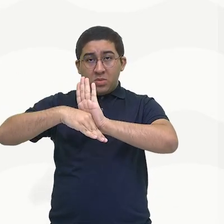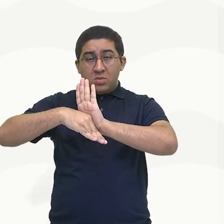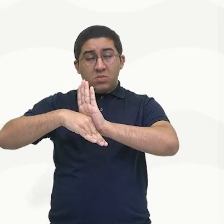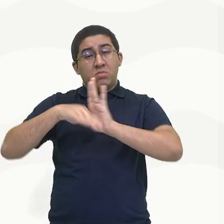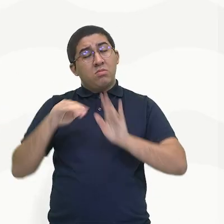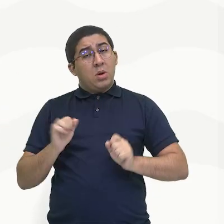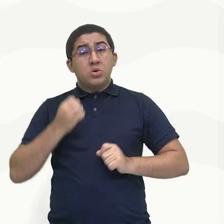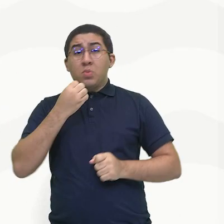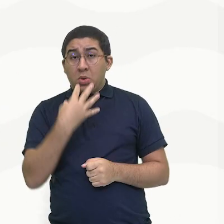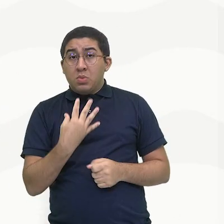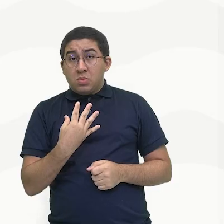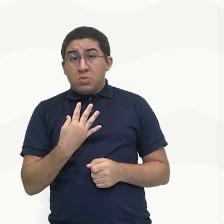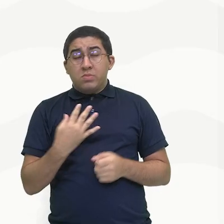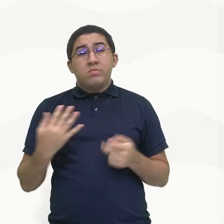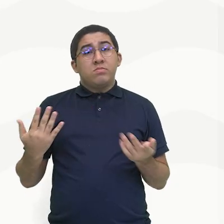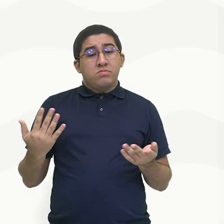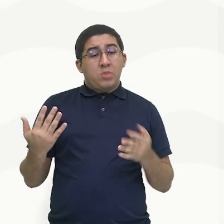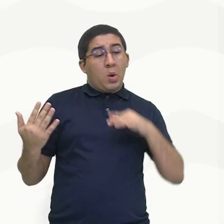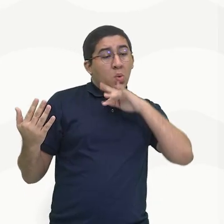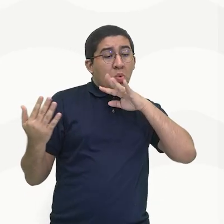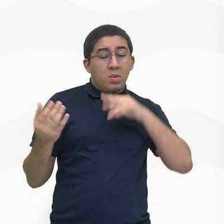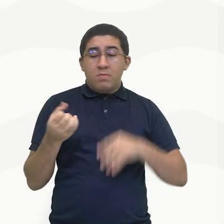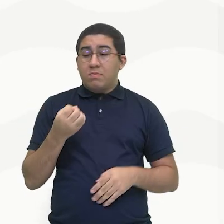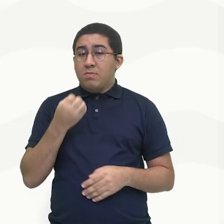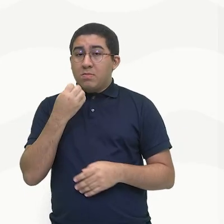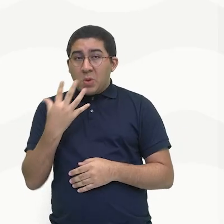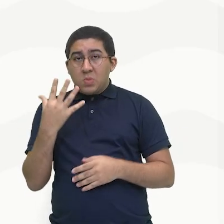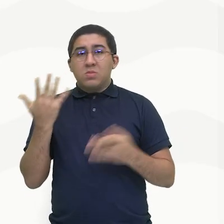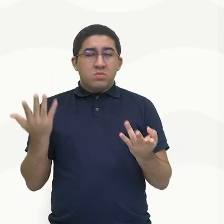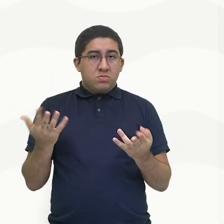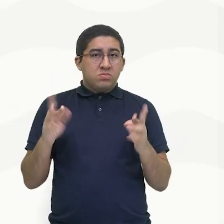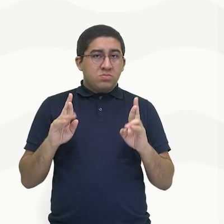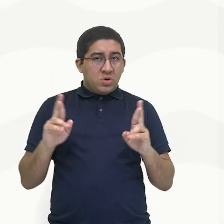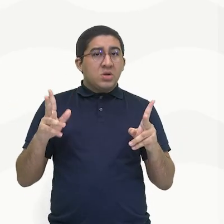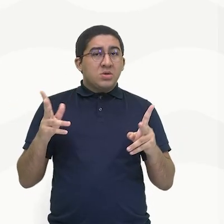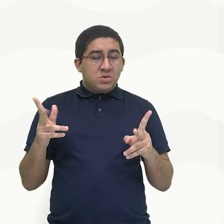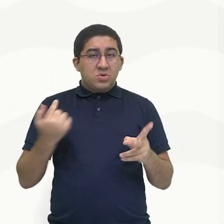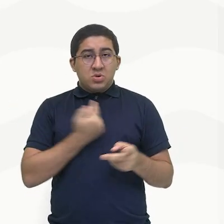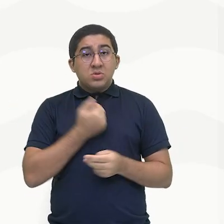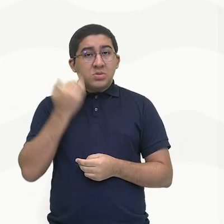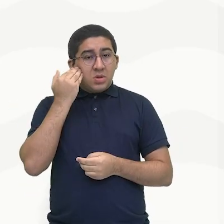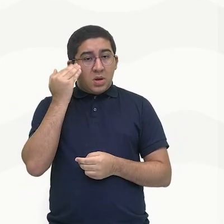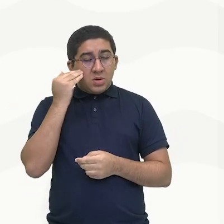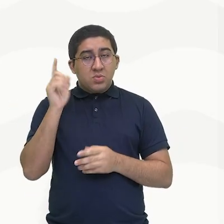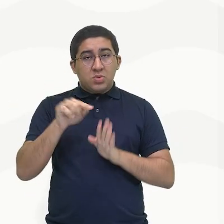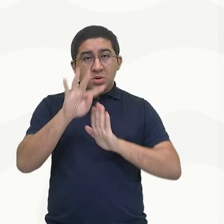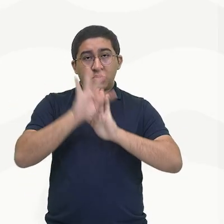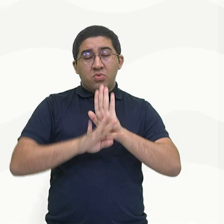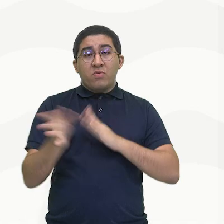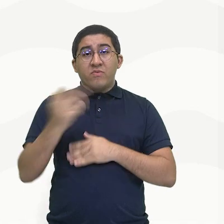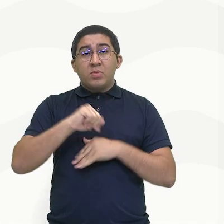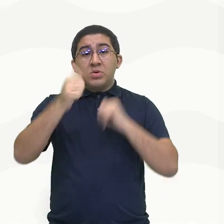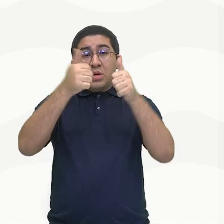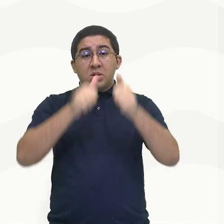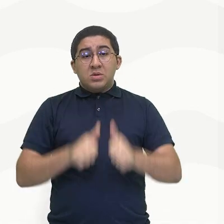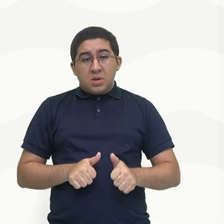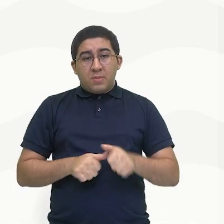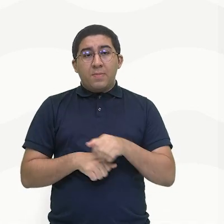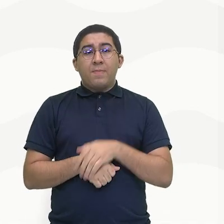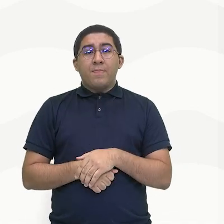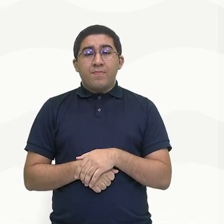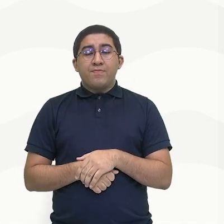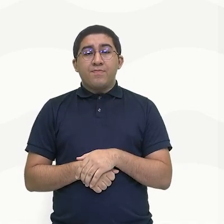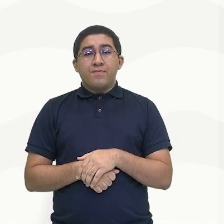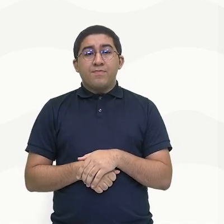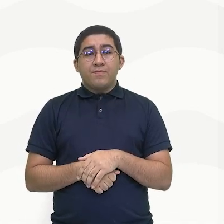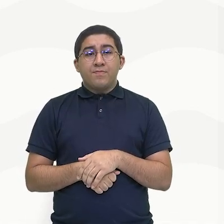ser favorável, como é o caso que nós interpretamos aqui, tá certo? Então, vamos analisar direitinho cada